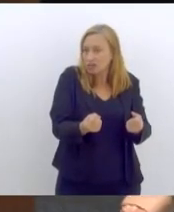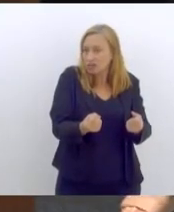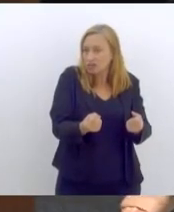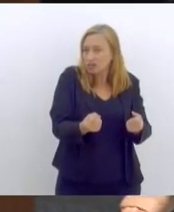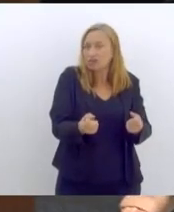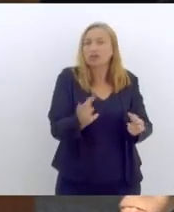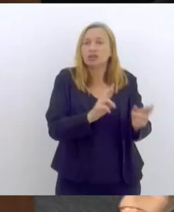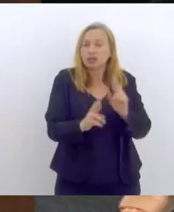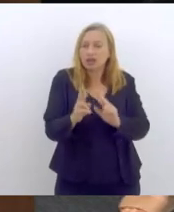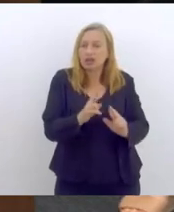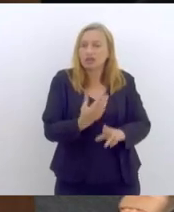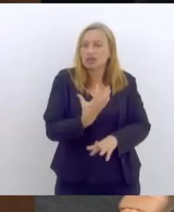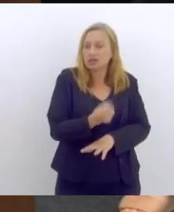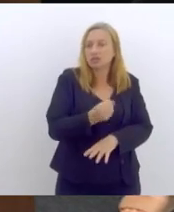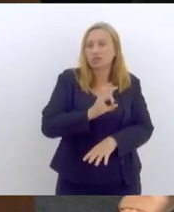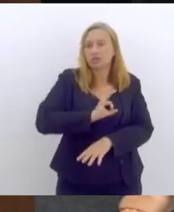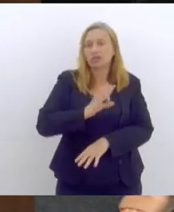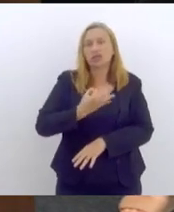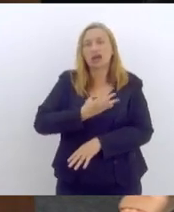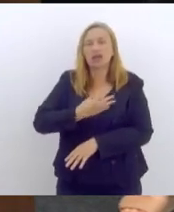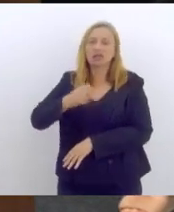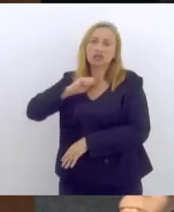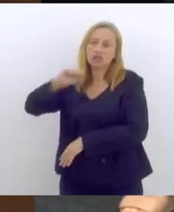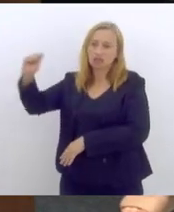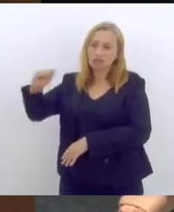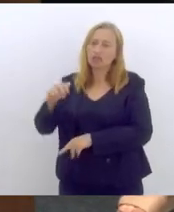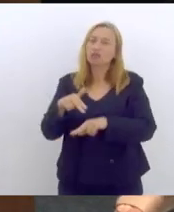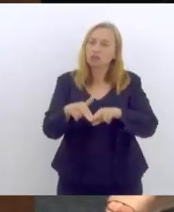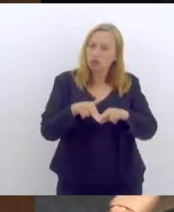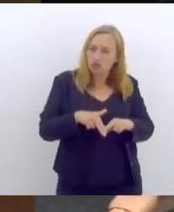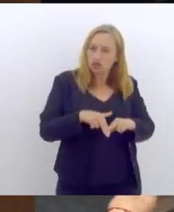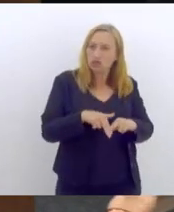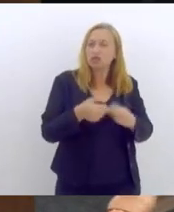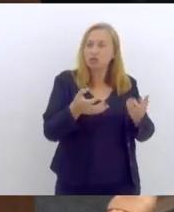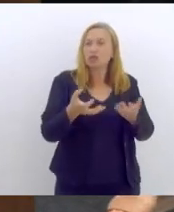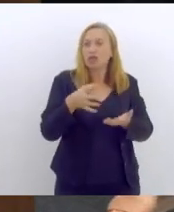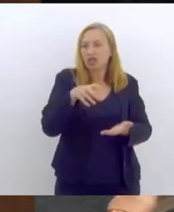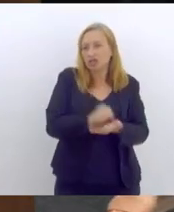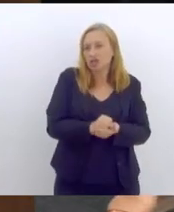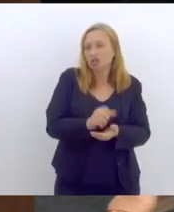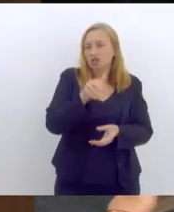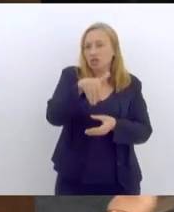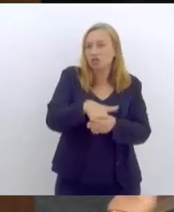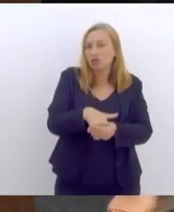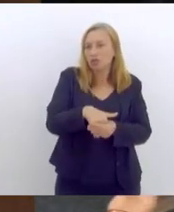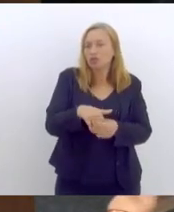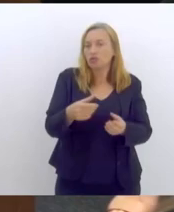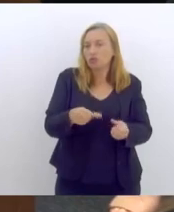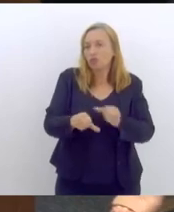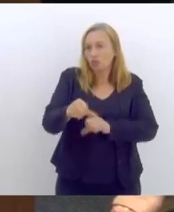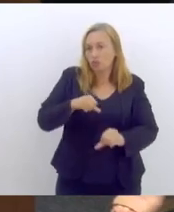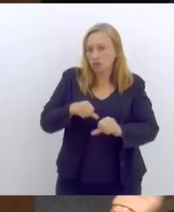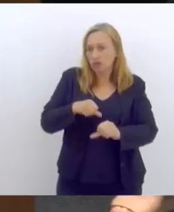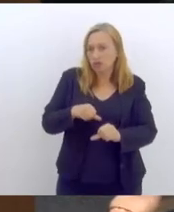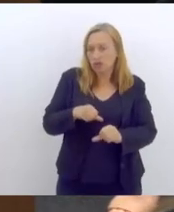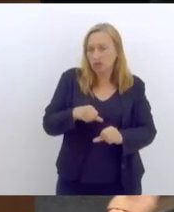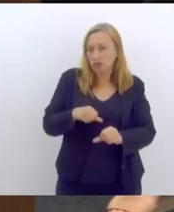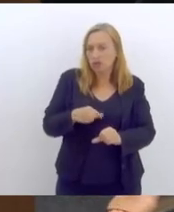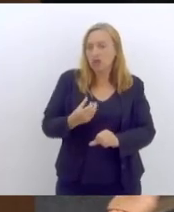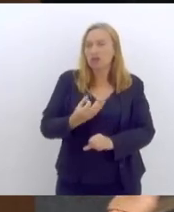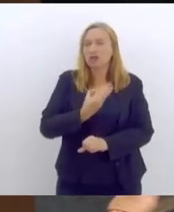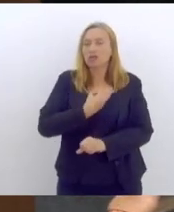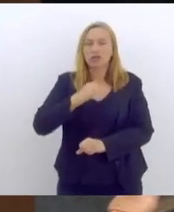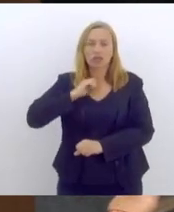em relação à concessão da medalha Tiradentes. E, por essa razão, eu queria registrar o nosso voto contrário à concessão da